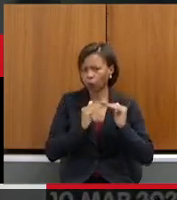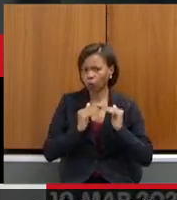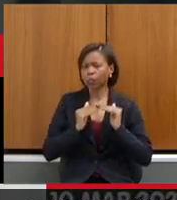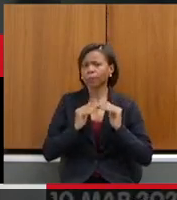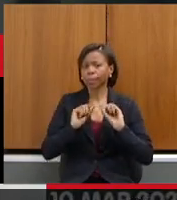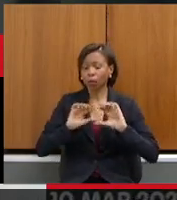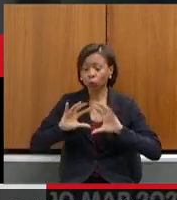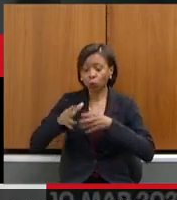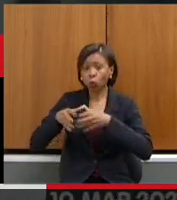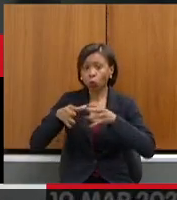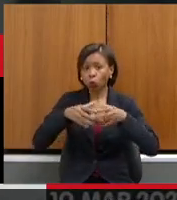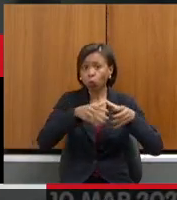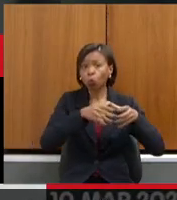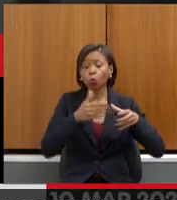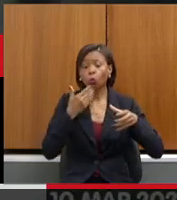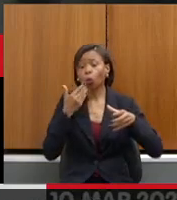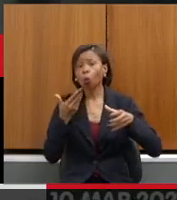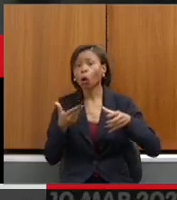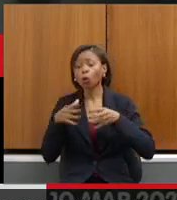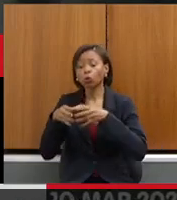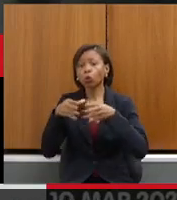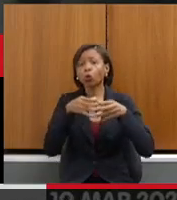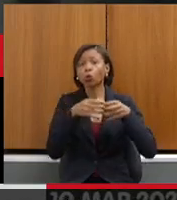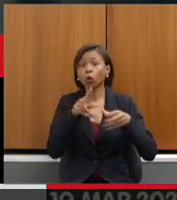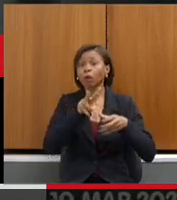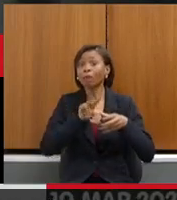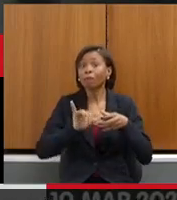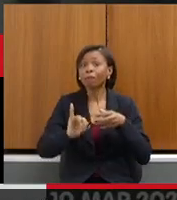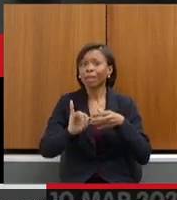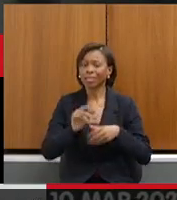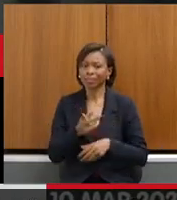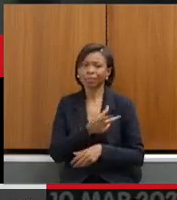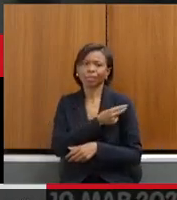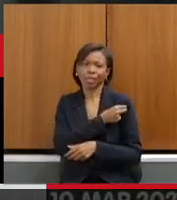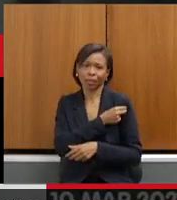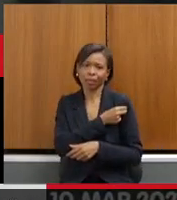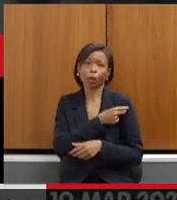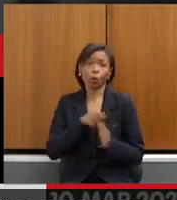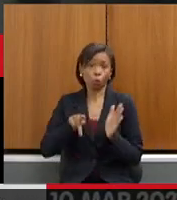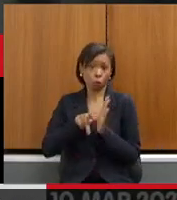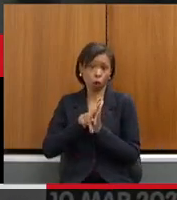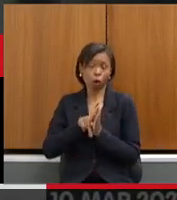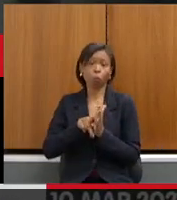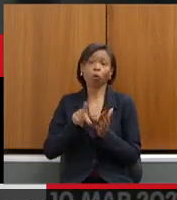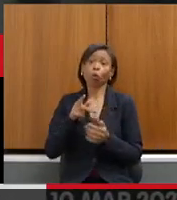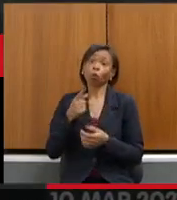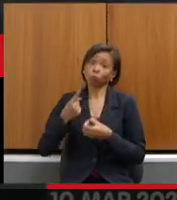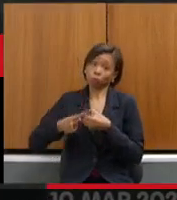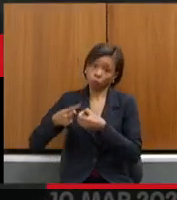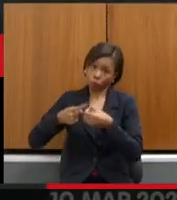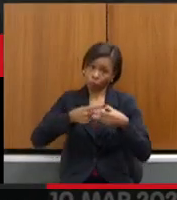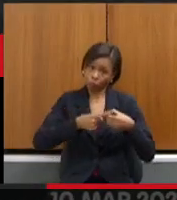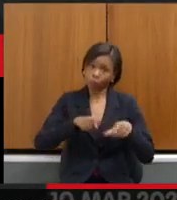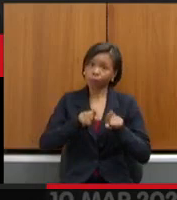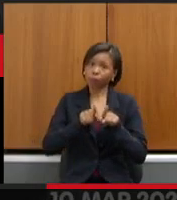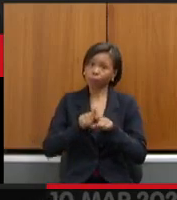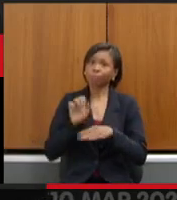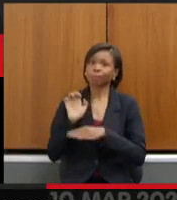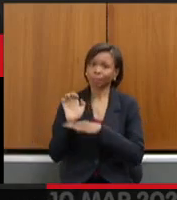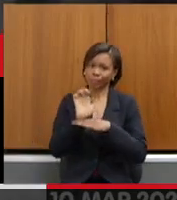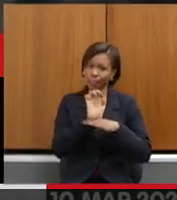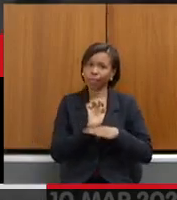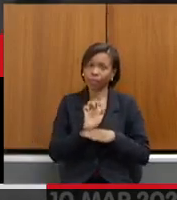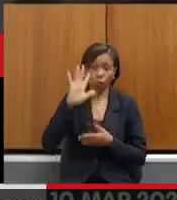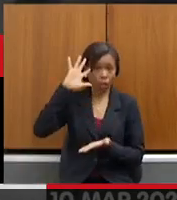dos grupos a serem vacinados Isso serve tanto para o município quanto para o estado é uma deliberação conjunta